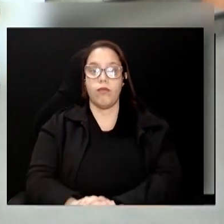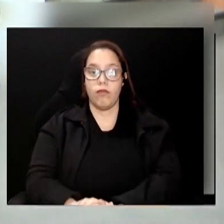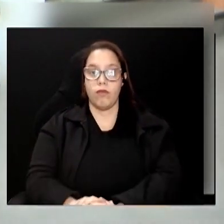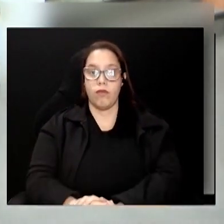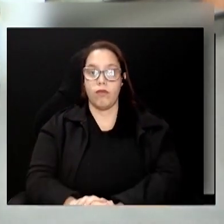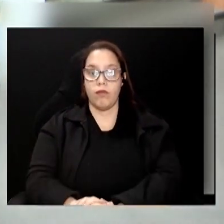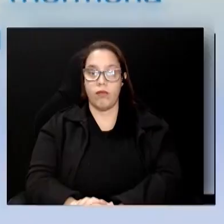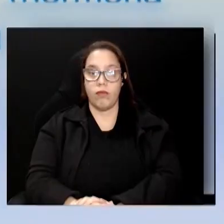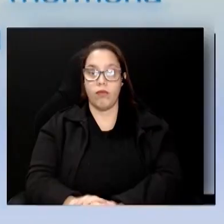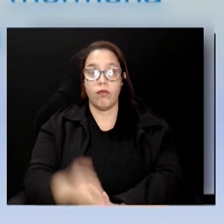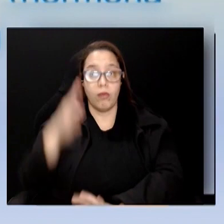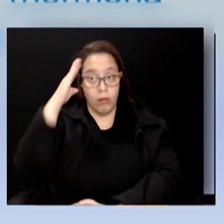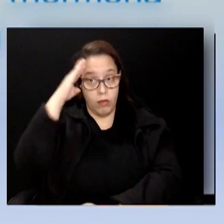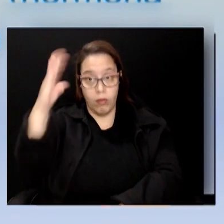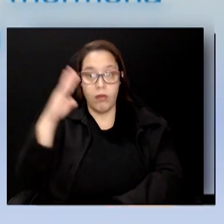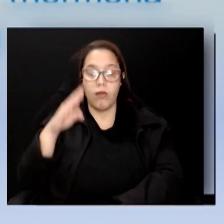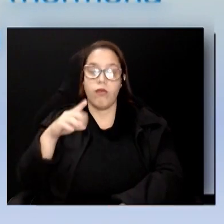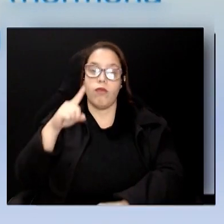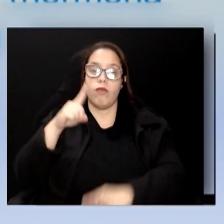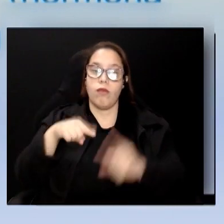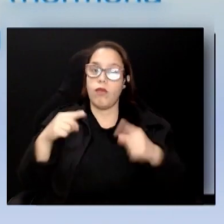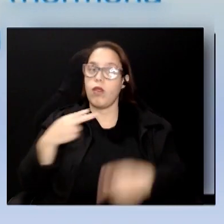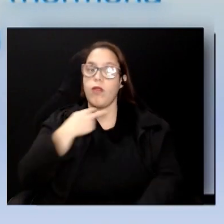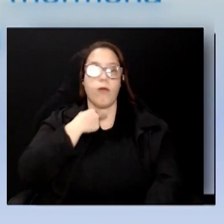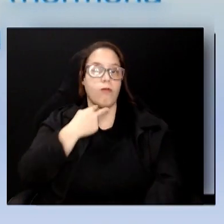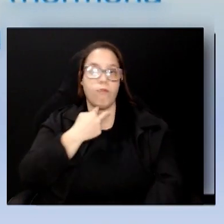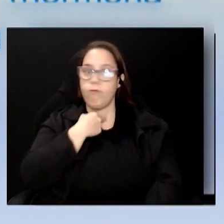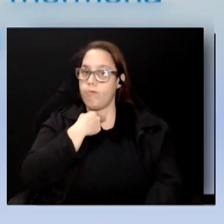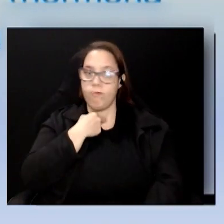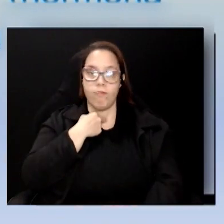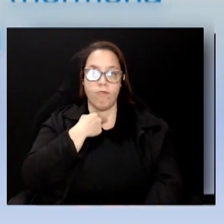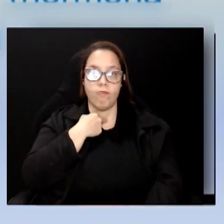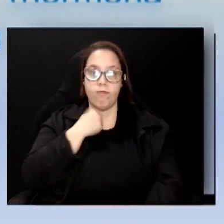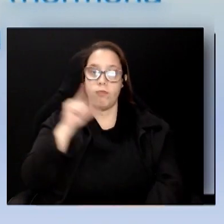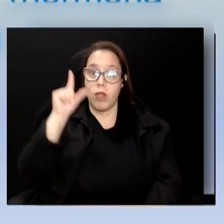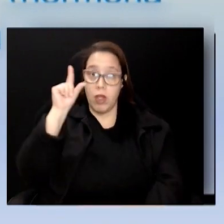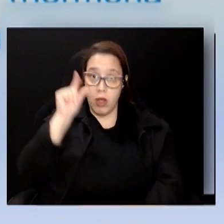Principais minerais que não podem ficar em baixos níveis.